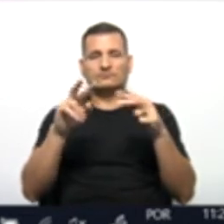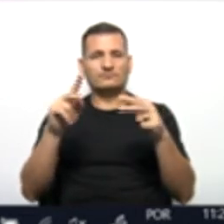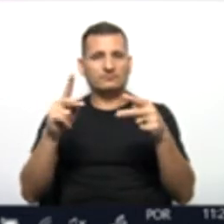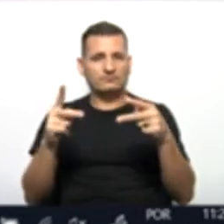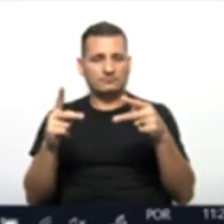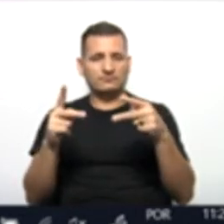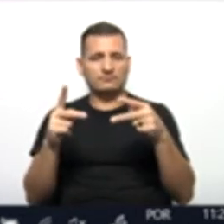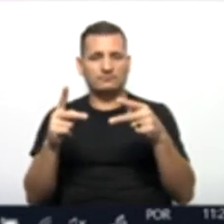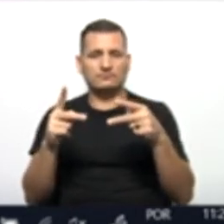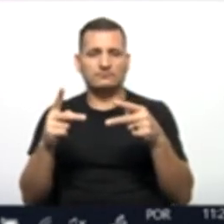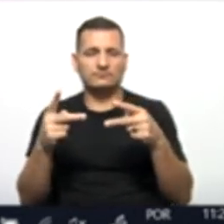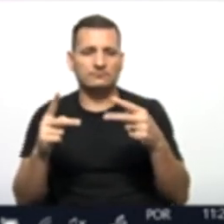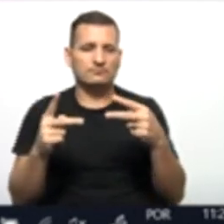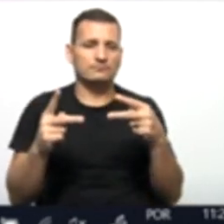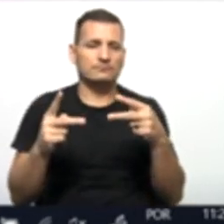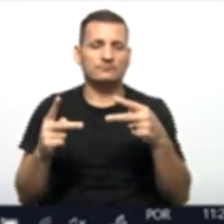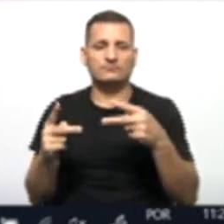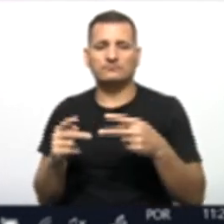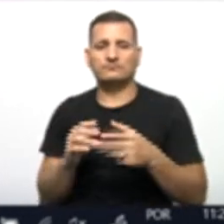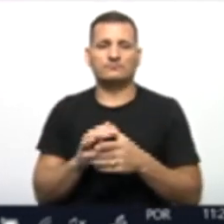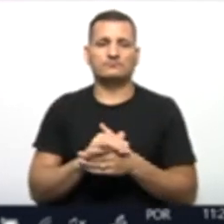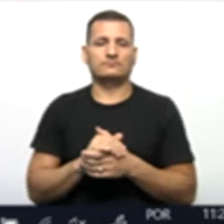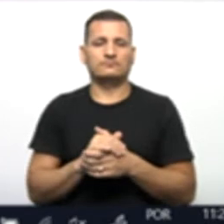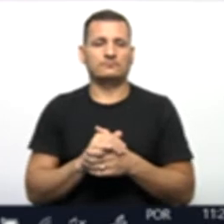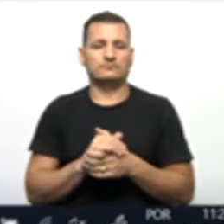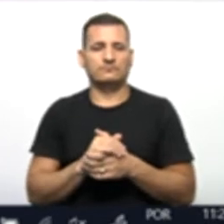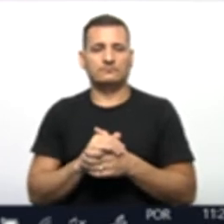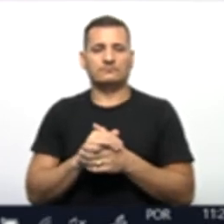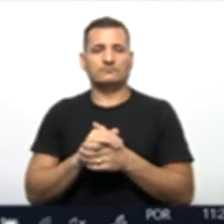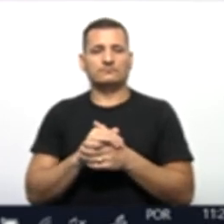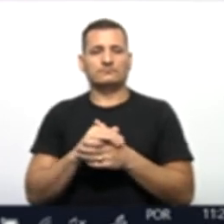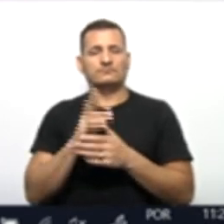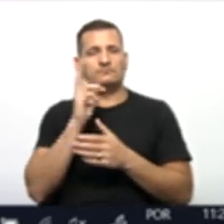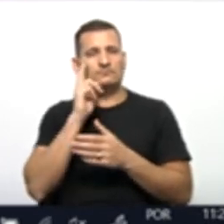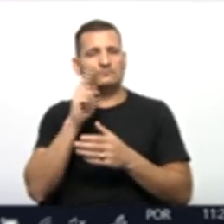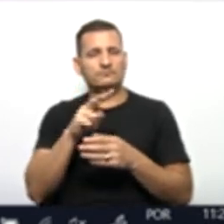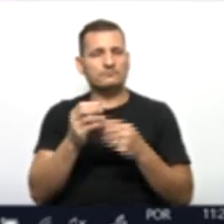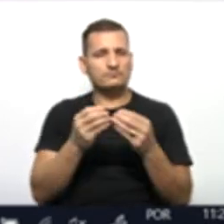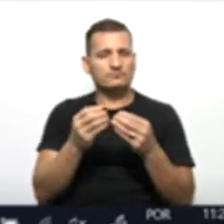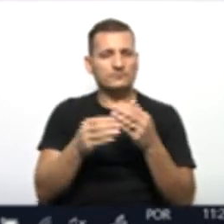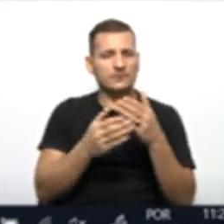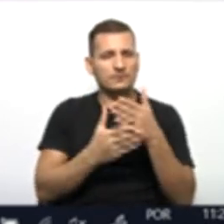editar contato então nós vemos que a rota da página